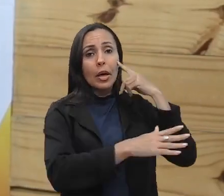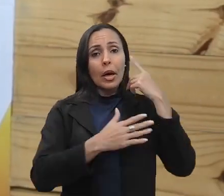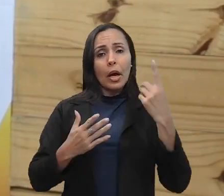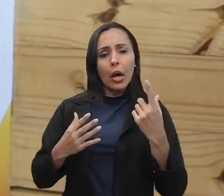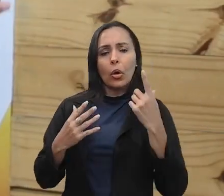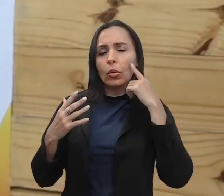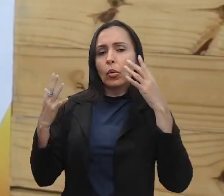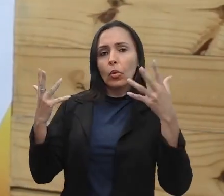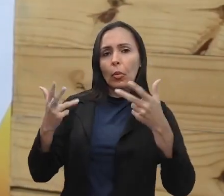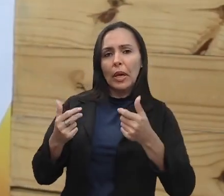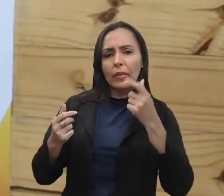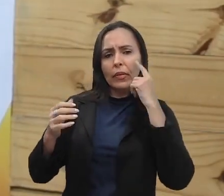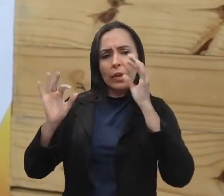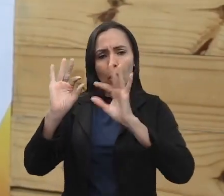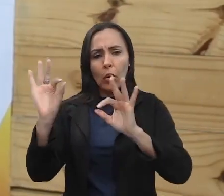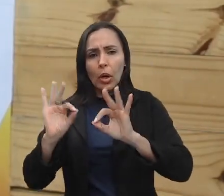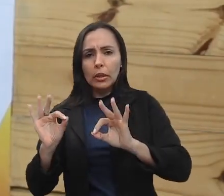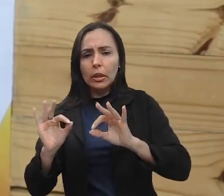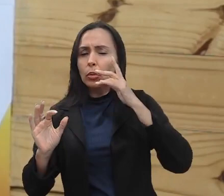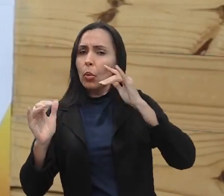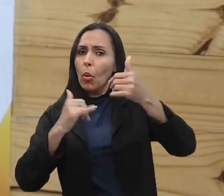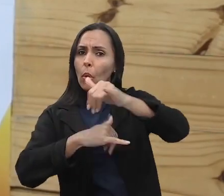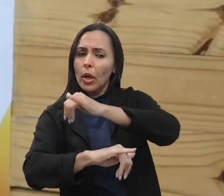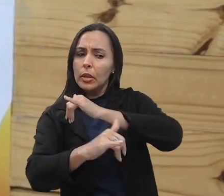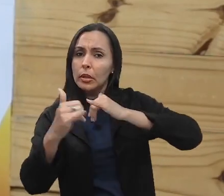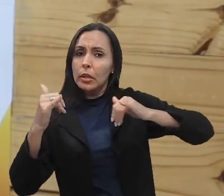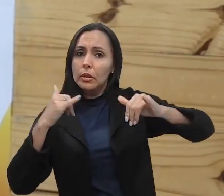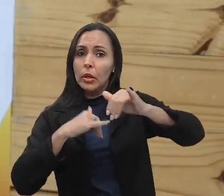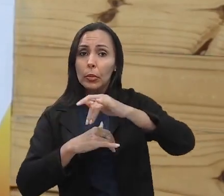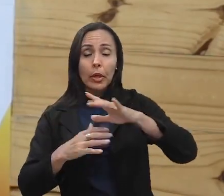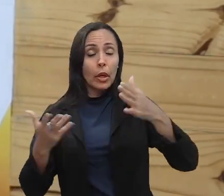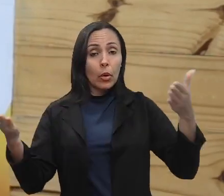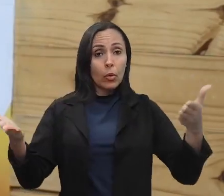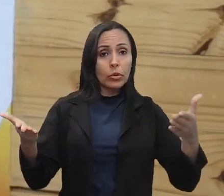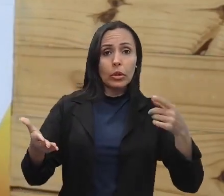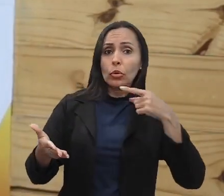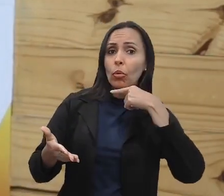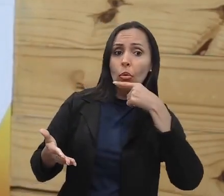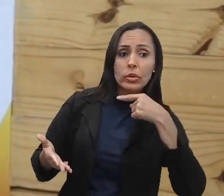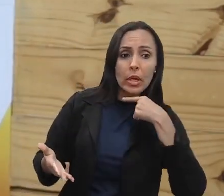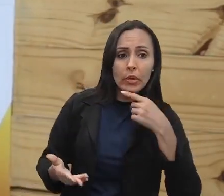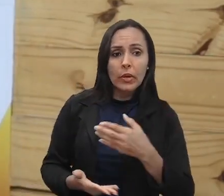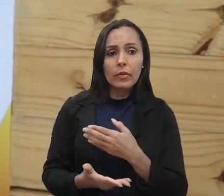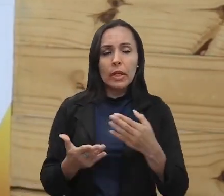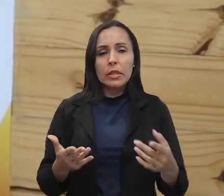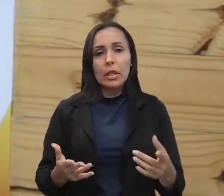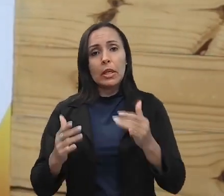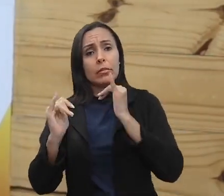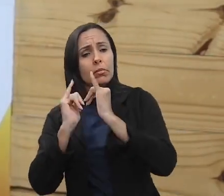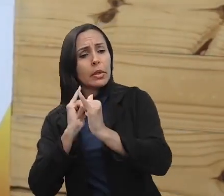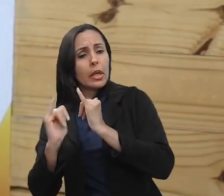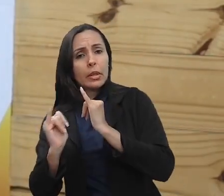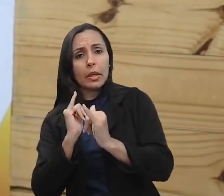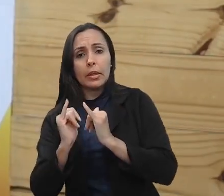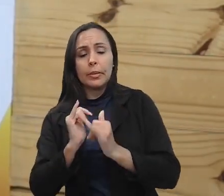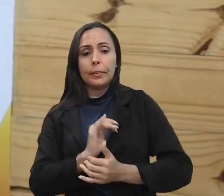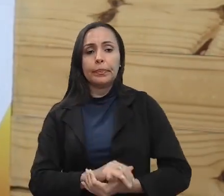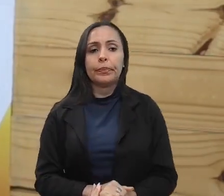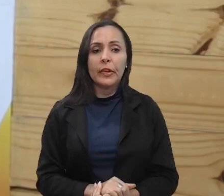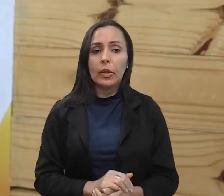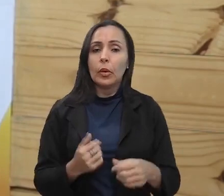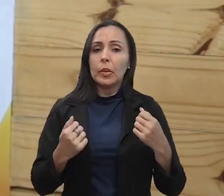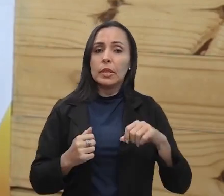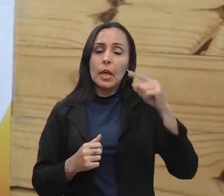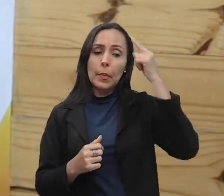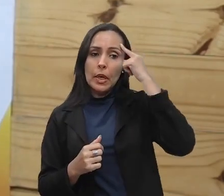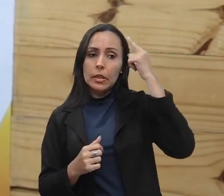todo esse cabeamento de rede, porque hoje a gente não consegue viver sem essas questões de internet. Então, a gente tem que estar pensando, olha,